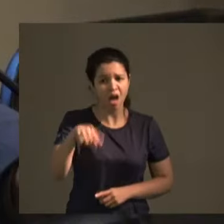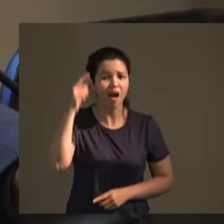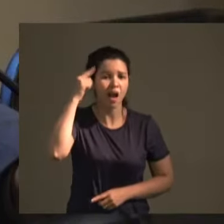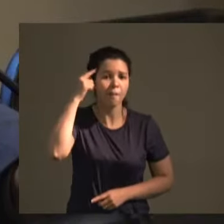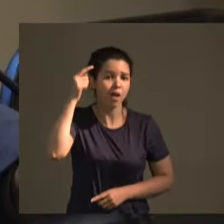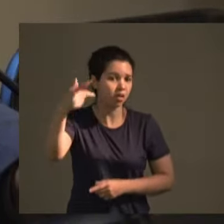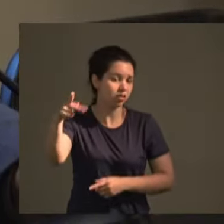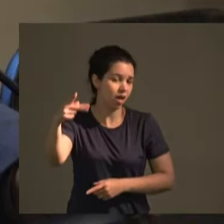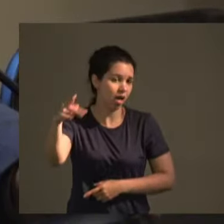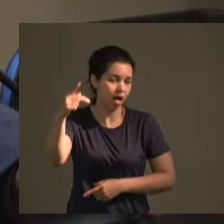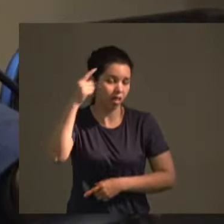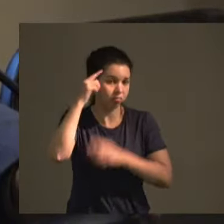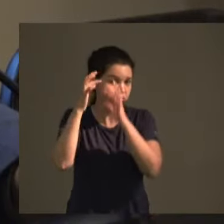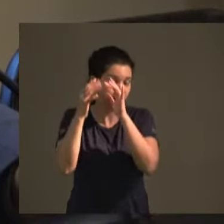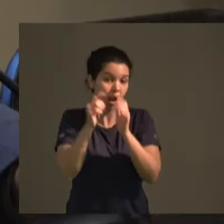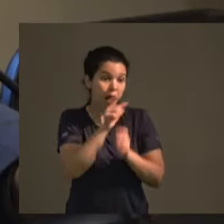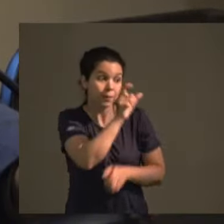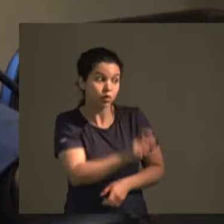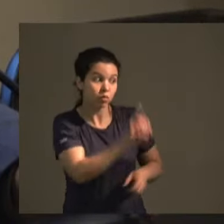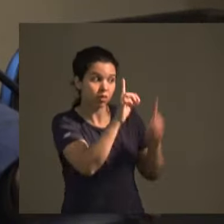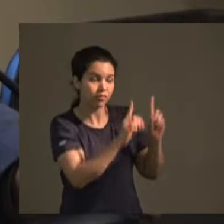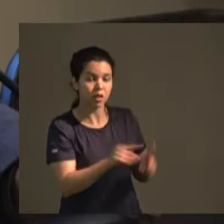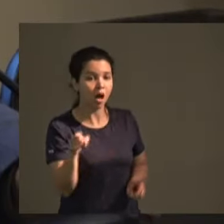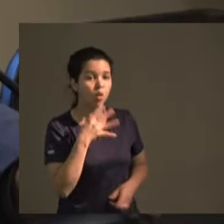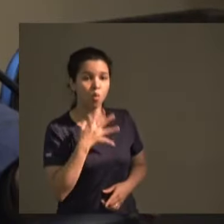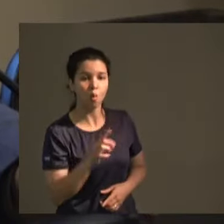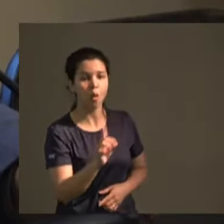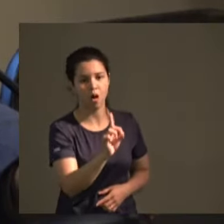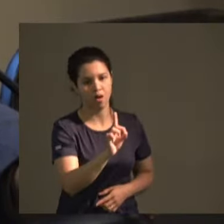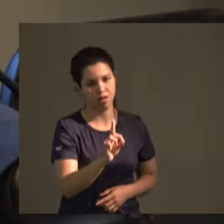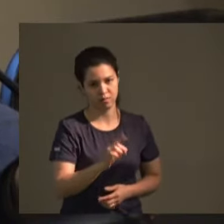que não conhece o perfil da pessoa com deficiência. Então,